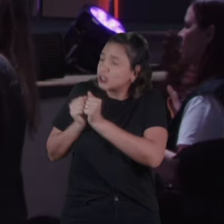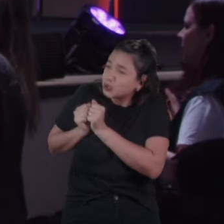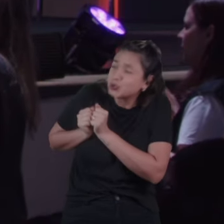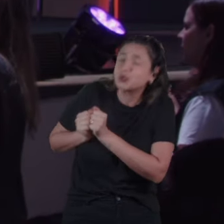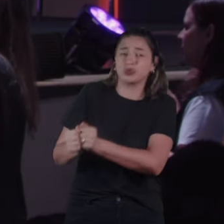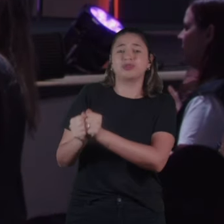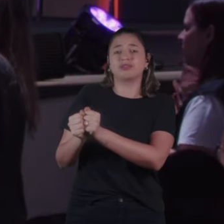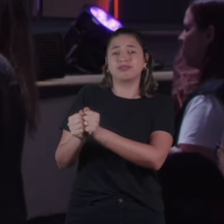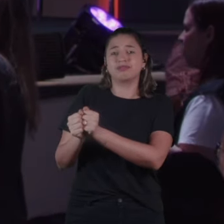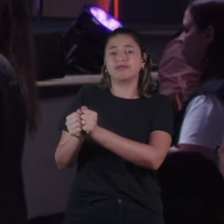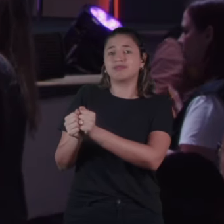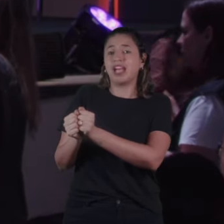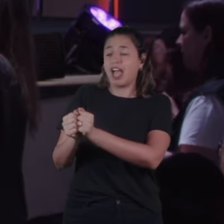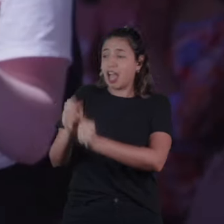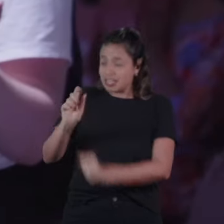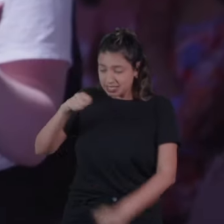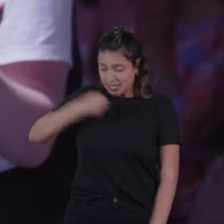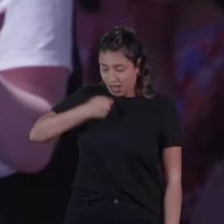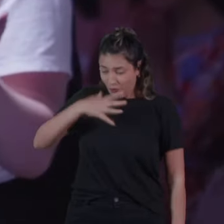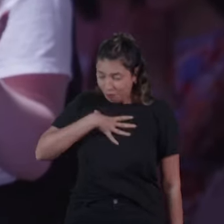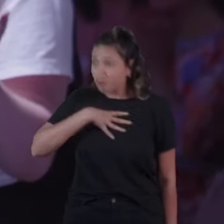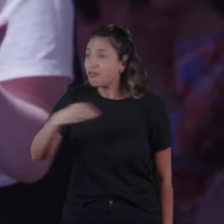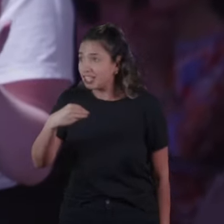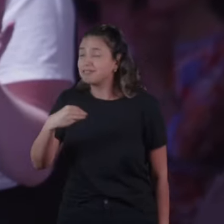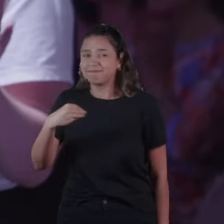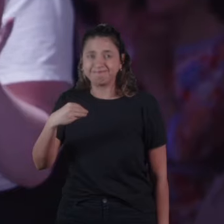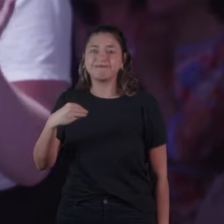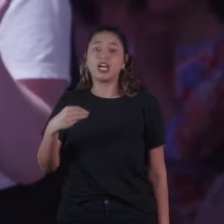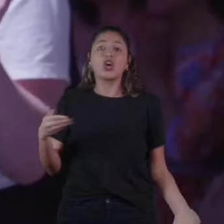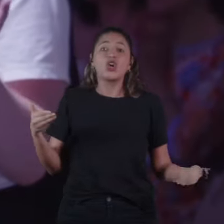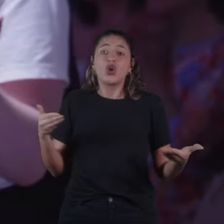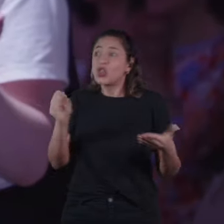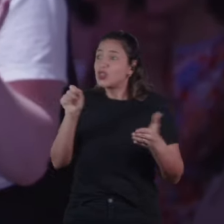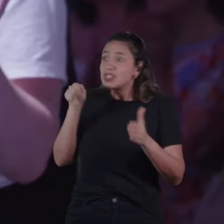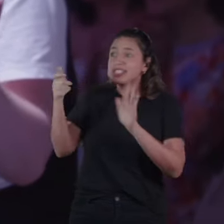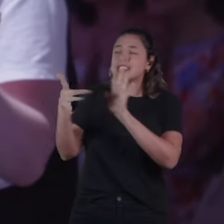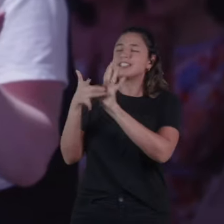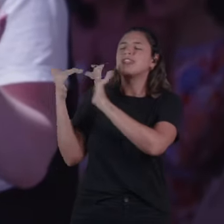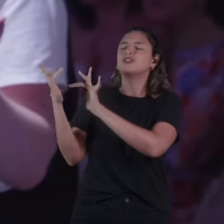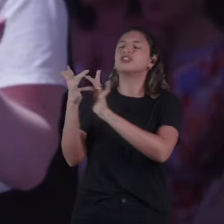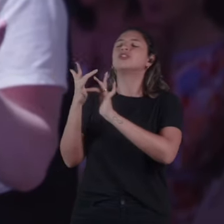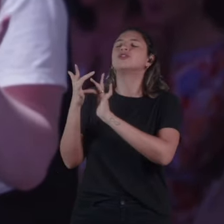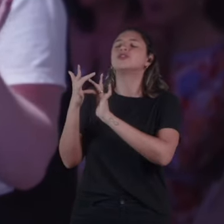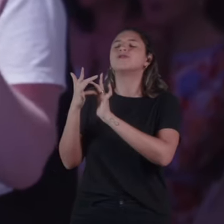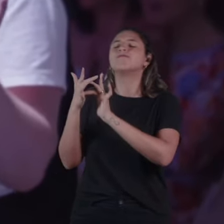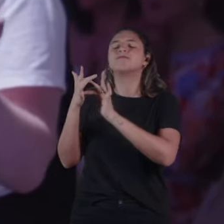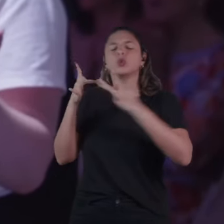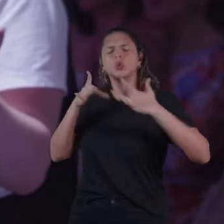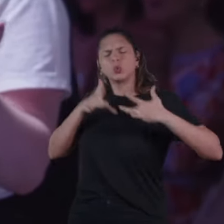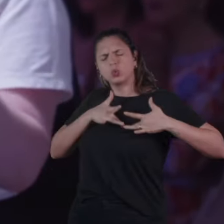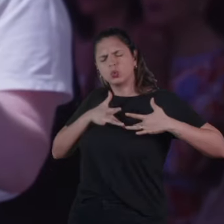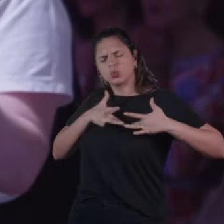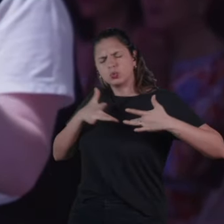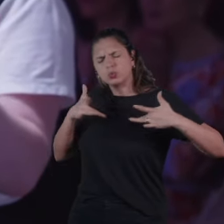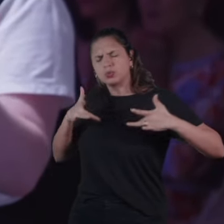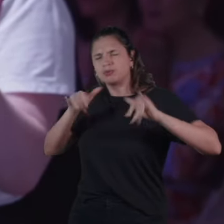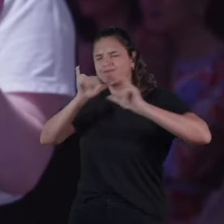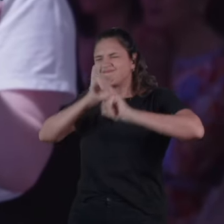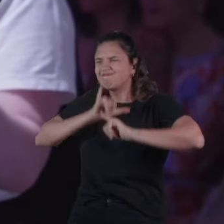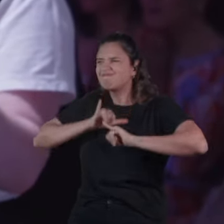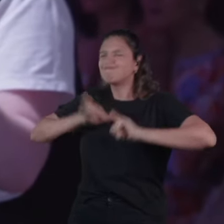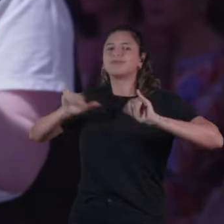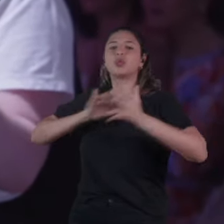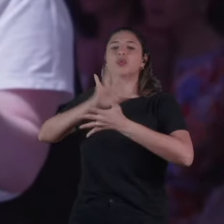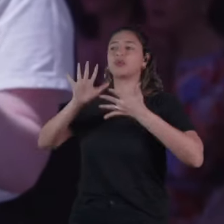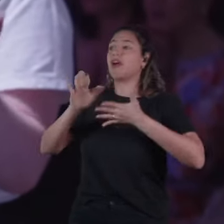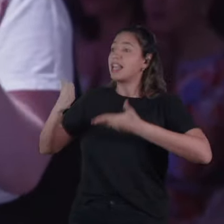receba como teu filho. E hoje, no nome de Jesus, eu abro meu coração e declaro